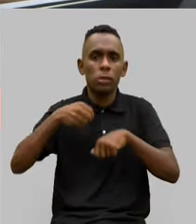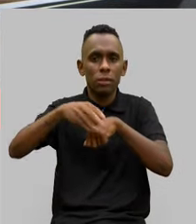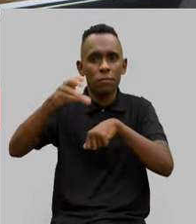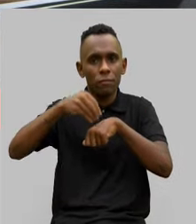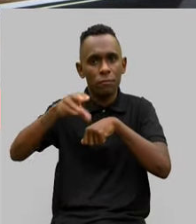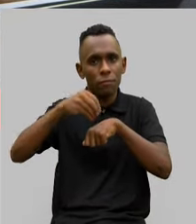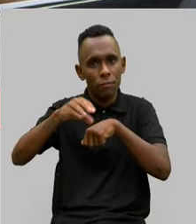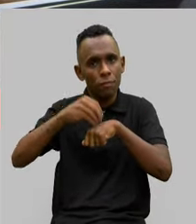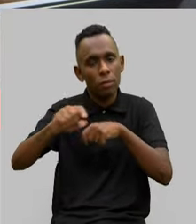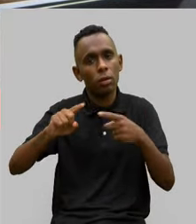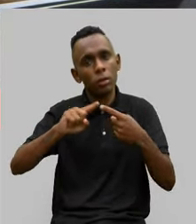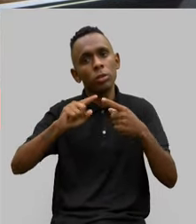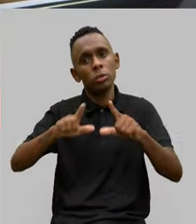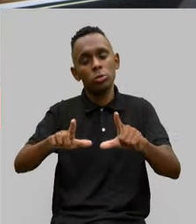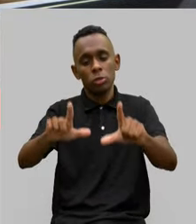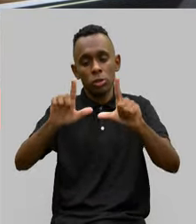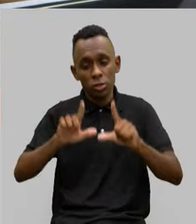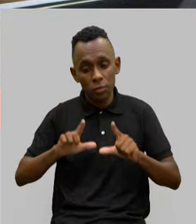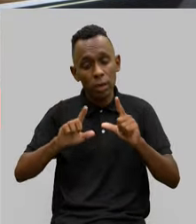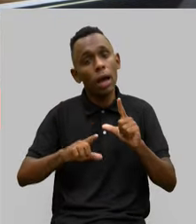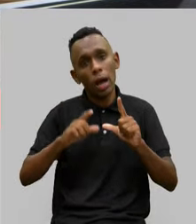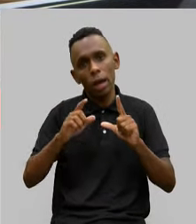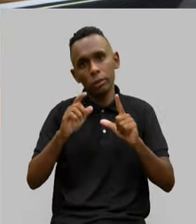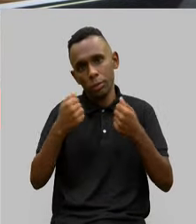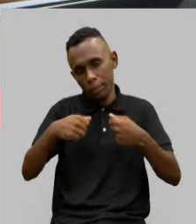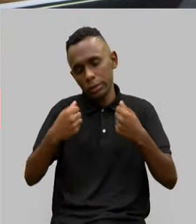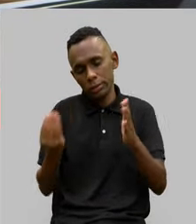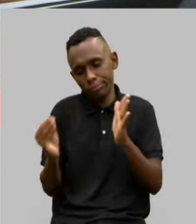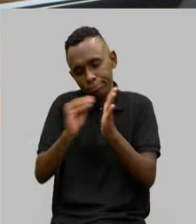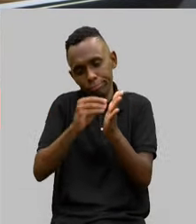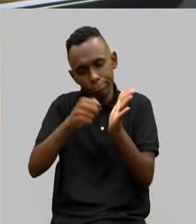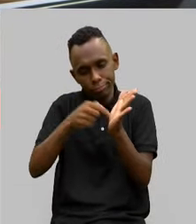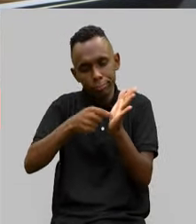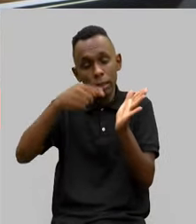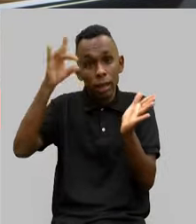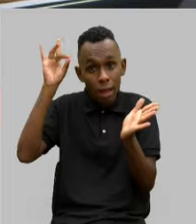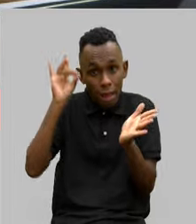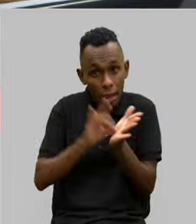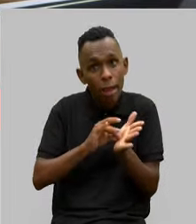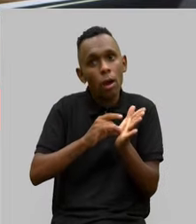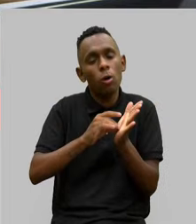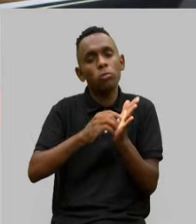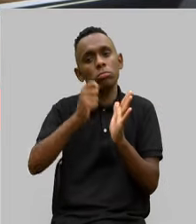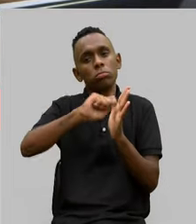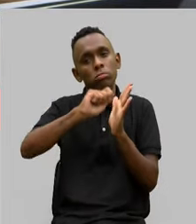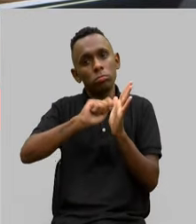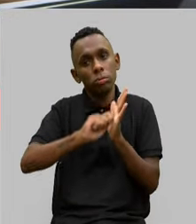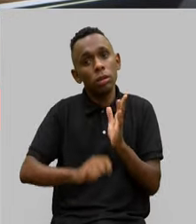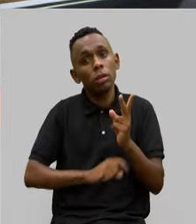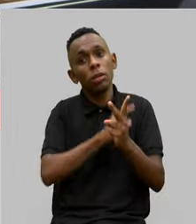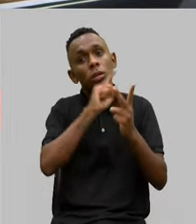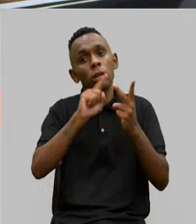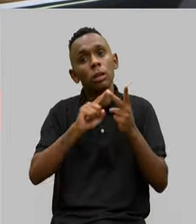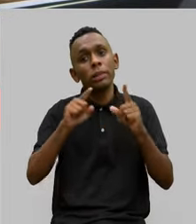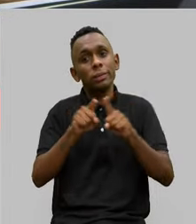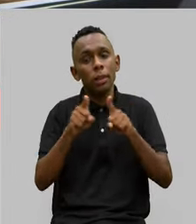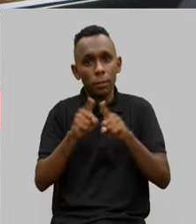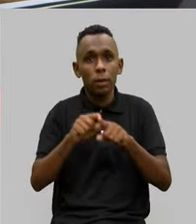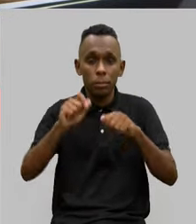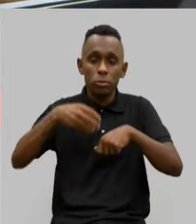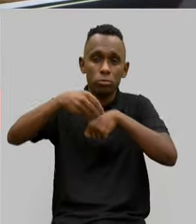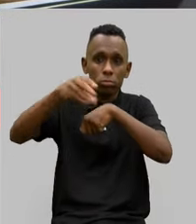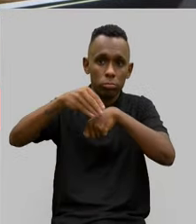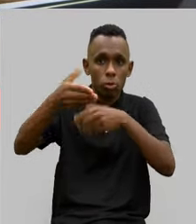primeiro o certificado que a gente só terá condições de encaminhar a quem efetivamente preencher eh e segundo eh pros